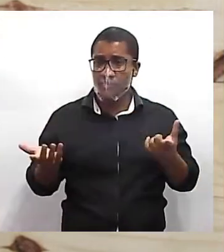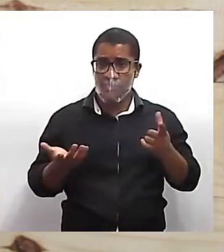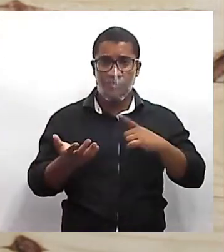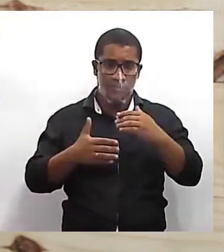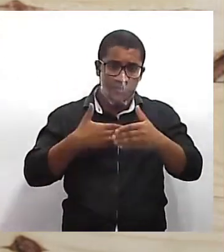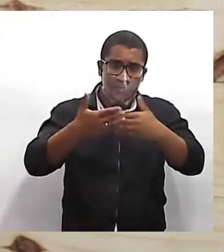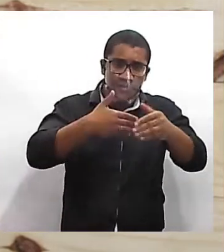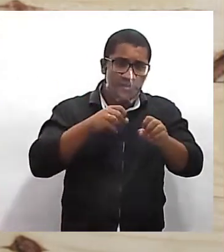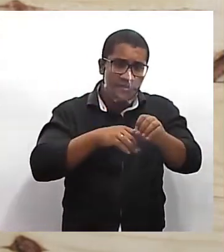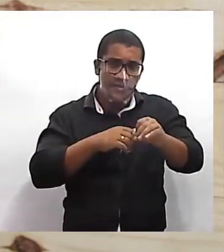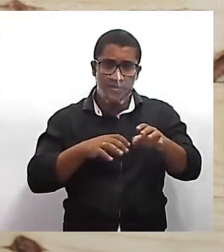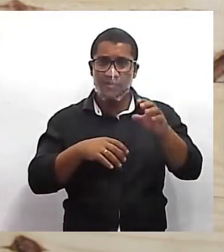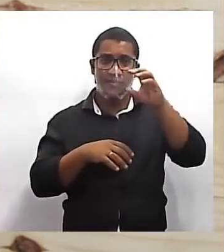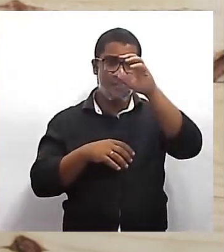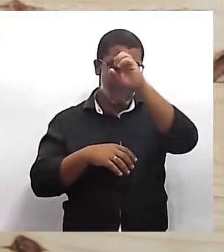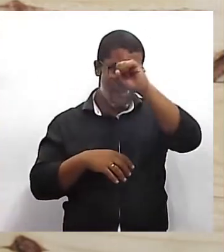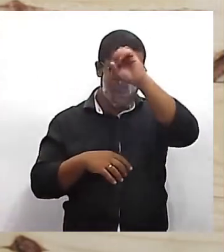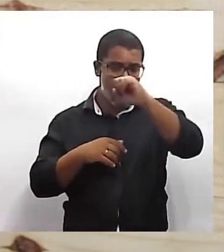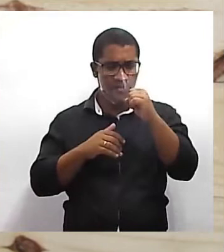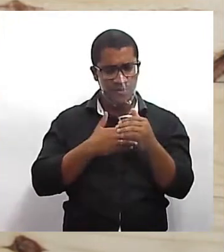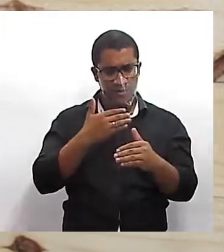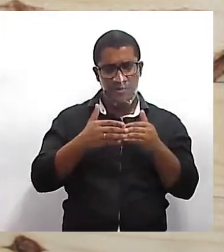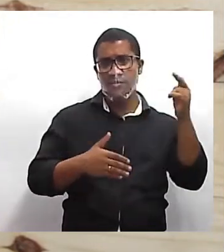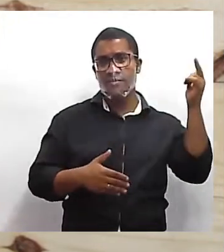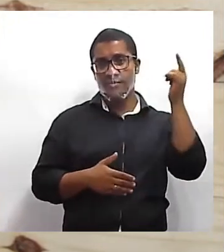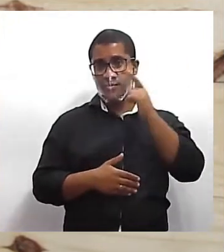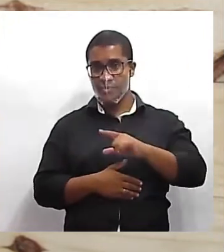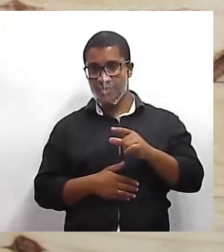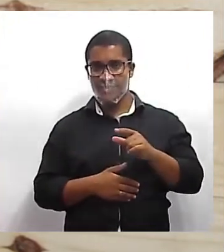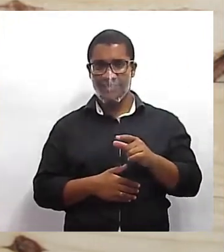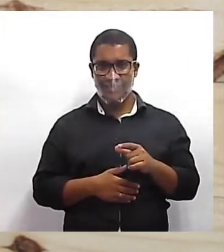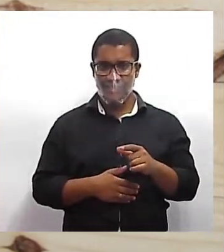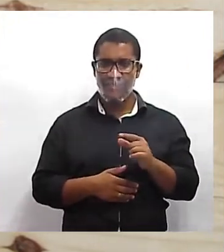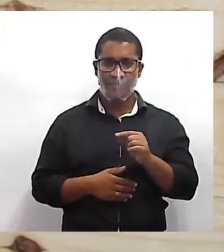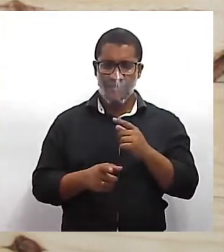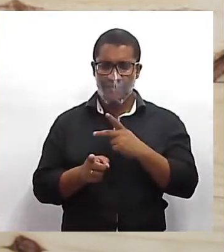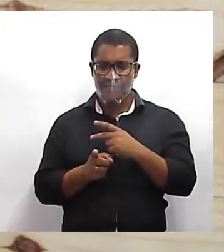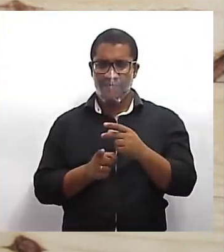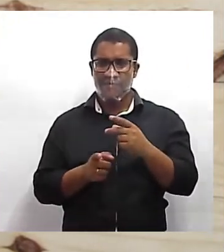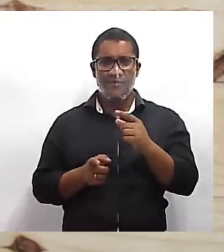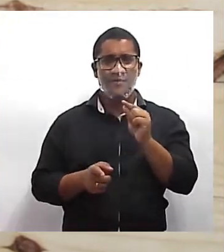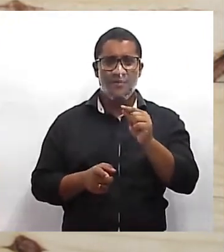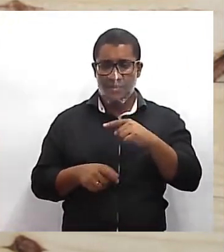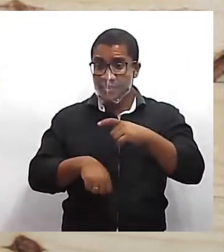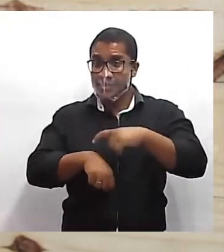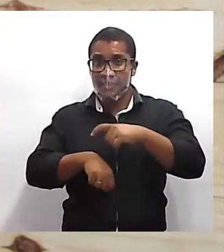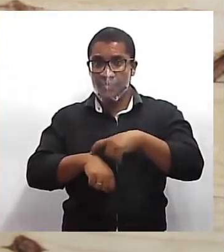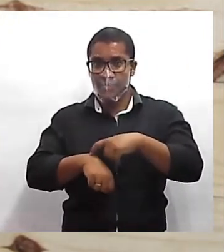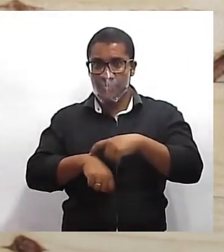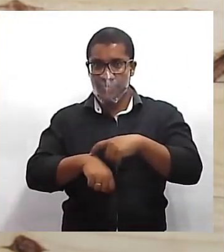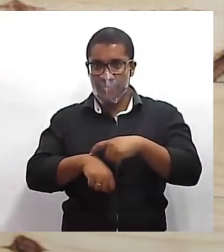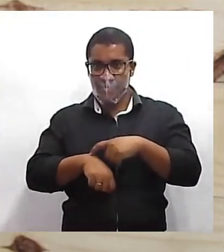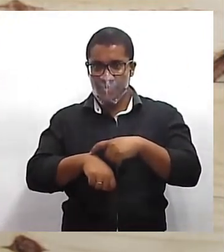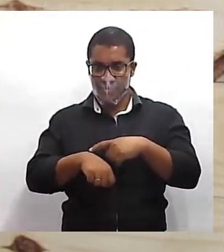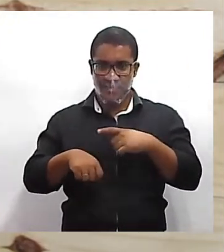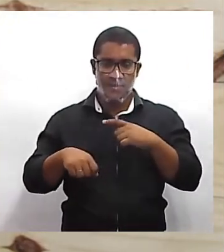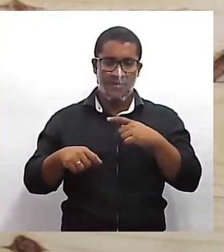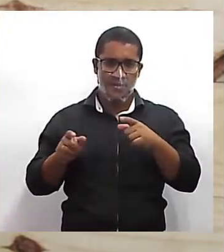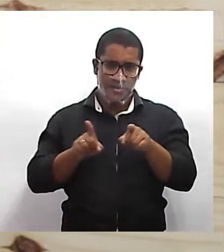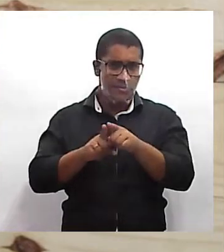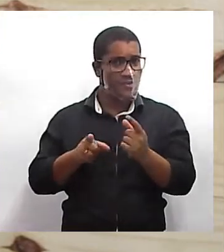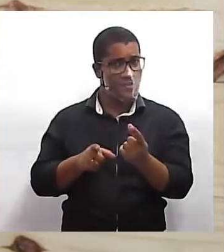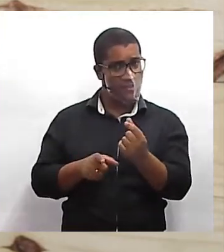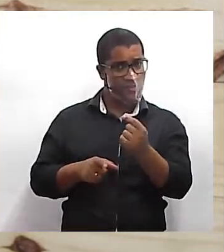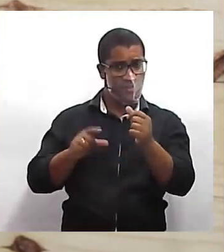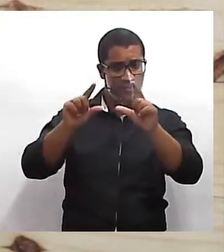ensino e aprendizagem. Dessa forma, o ganho de velocidade está diretamente atrelado ao ganho de tempo e, consequentemente, de capital.